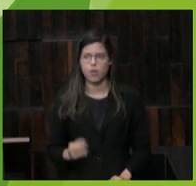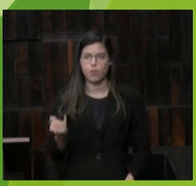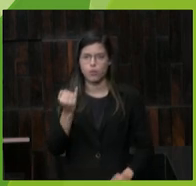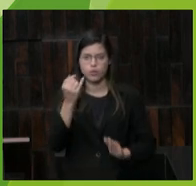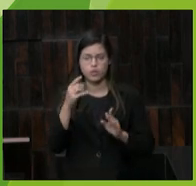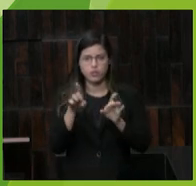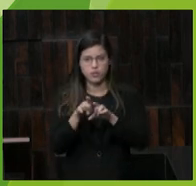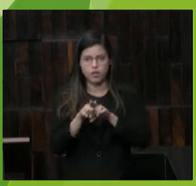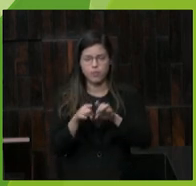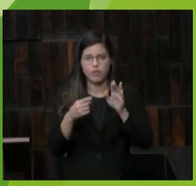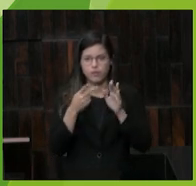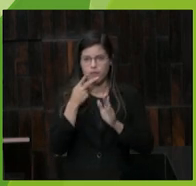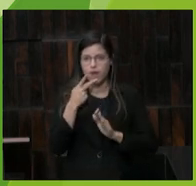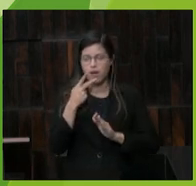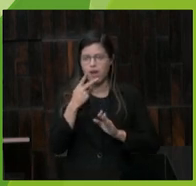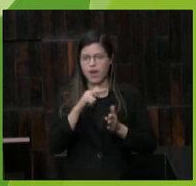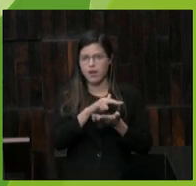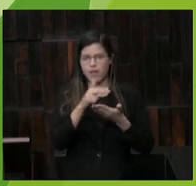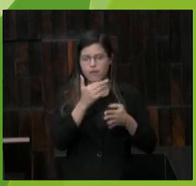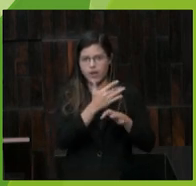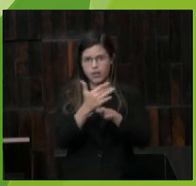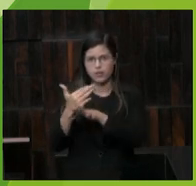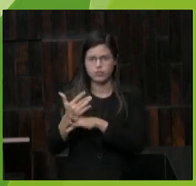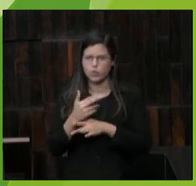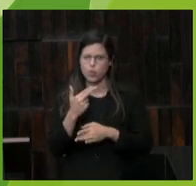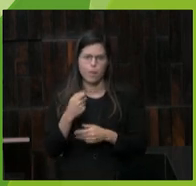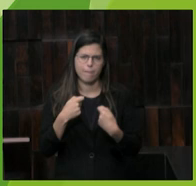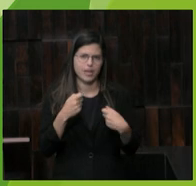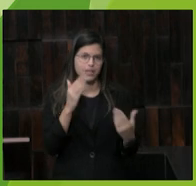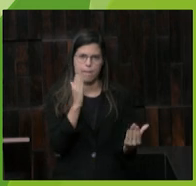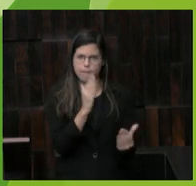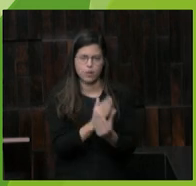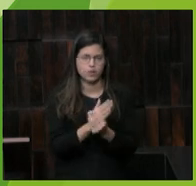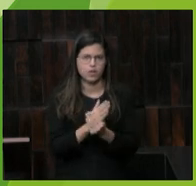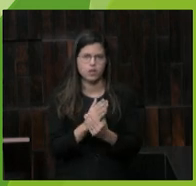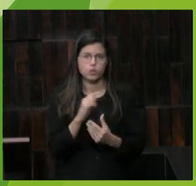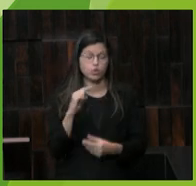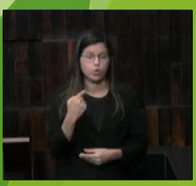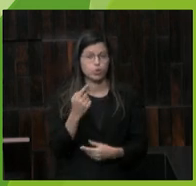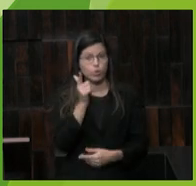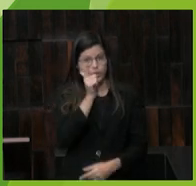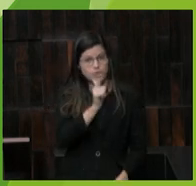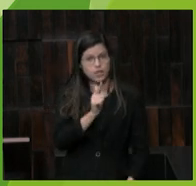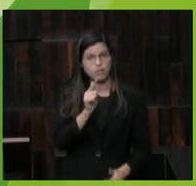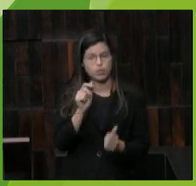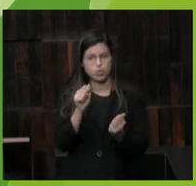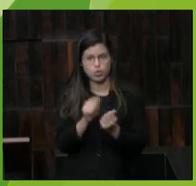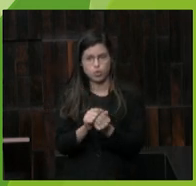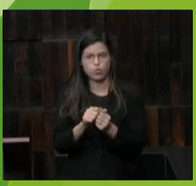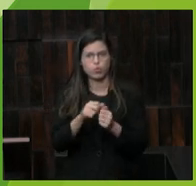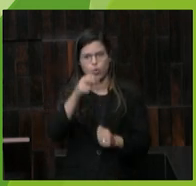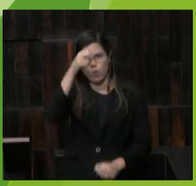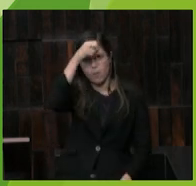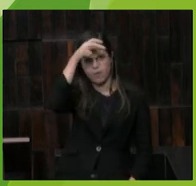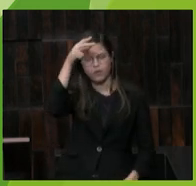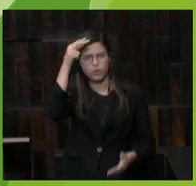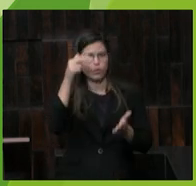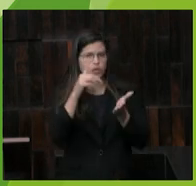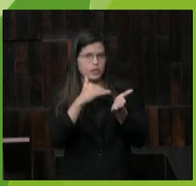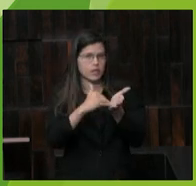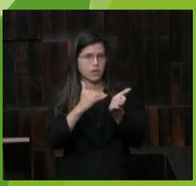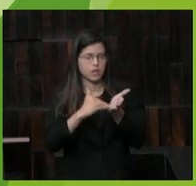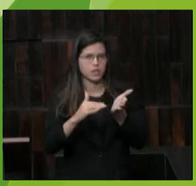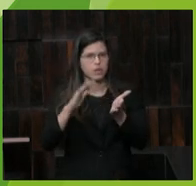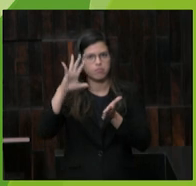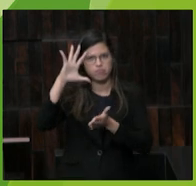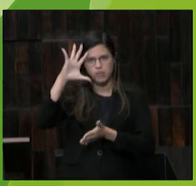falar que em muitos municípios a gente nem precisa ajuizar ação, que a gente consegue, junto com as próprias prefeituras, secretarias, resolver